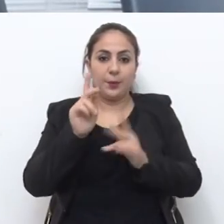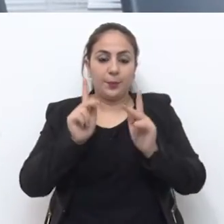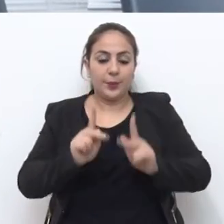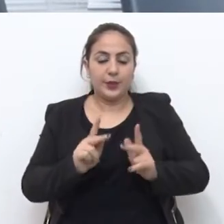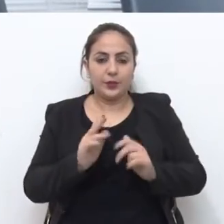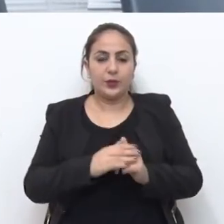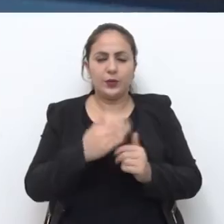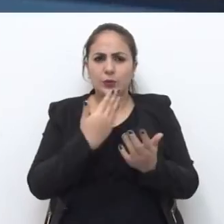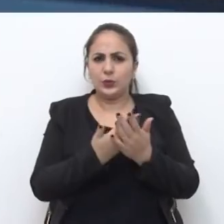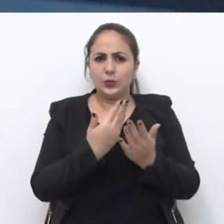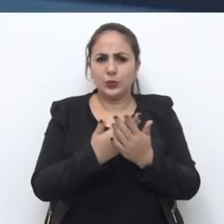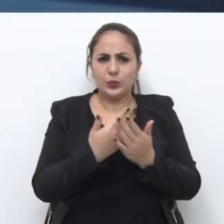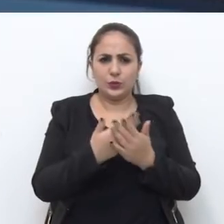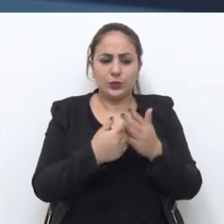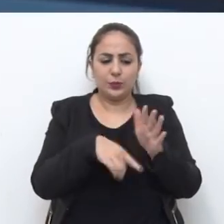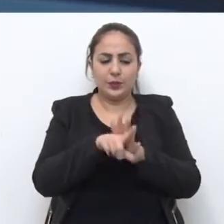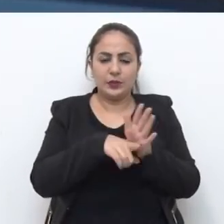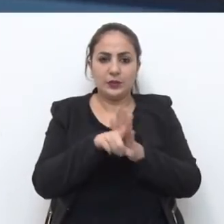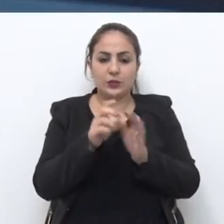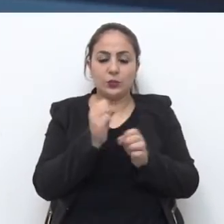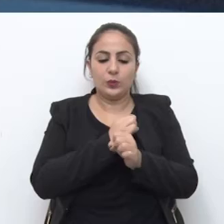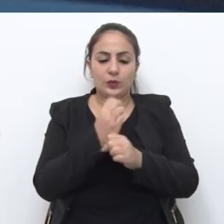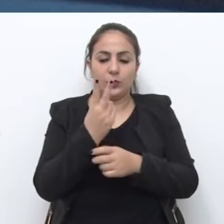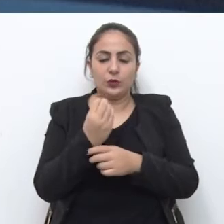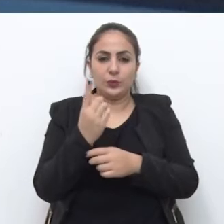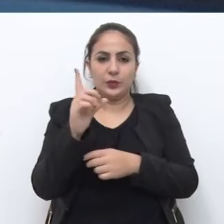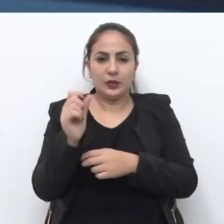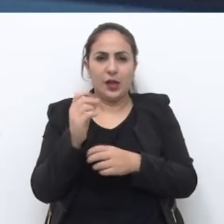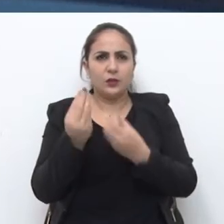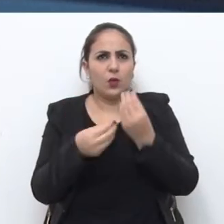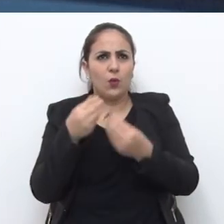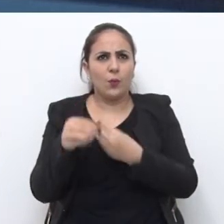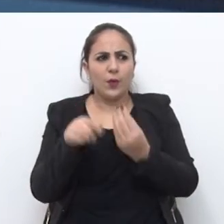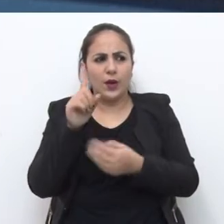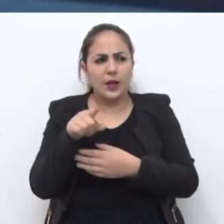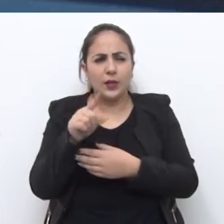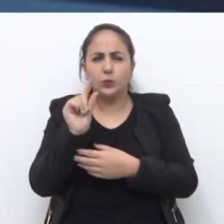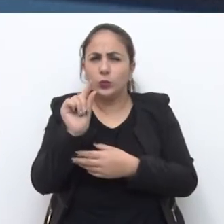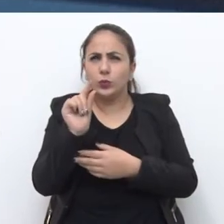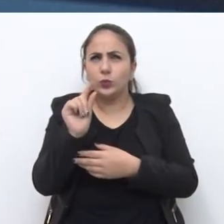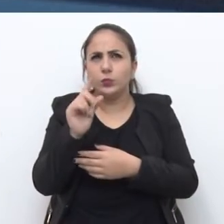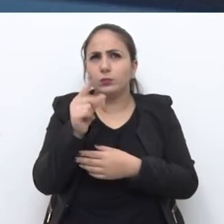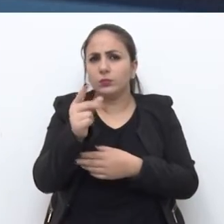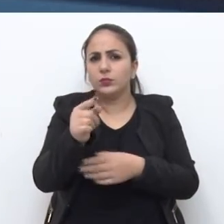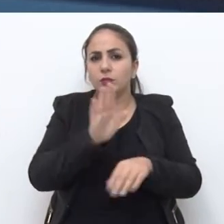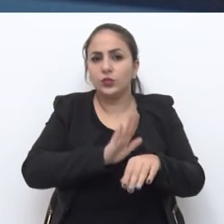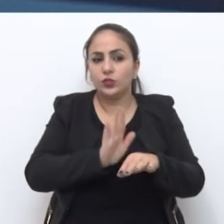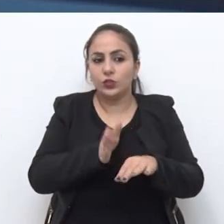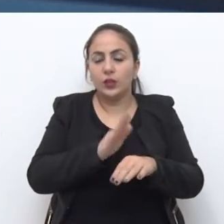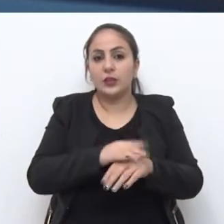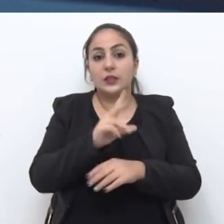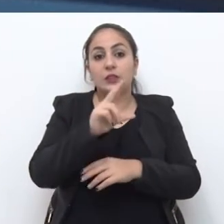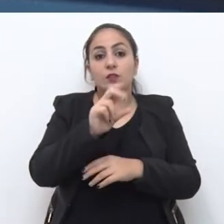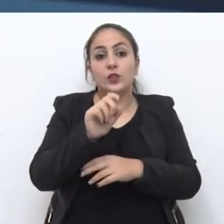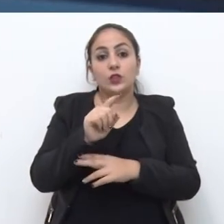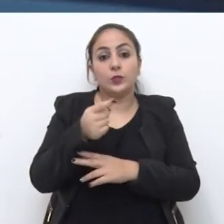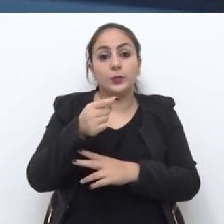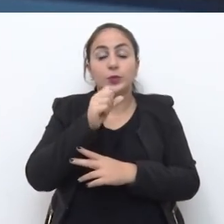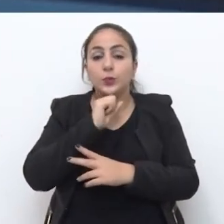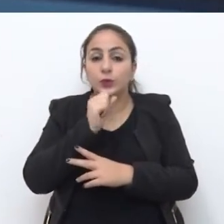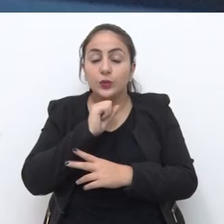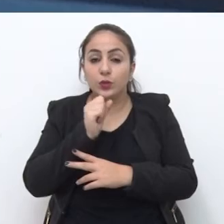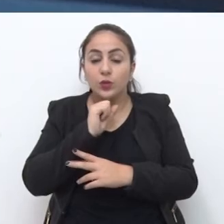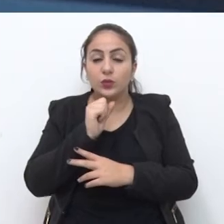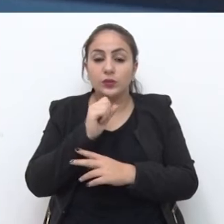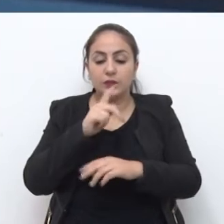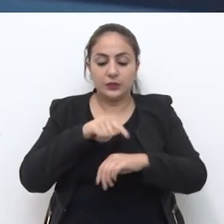70 pessoas. Tem um estudo do censo de 2010. Como ele é um pouco atrasado, a gente calcula que tenha mais de 20 mil idosos